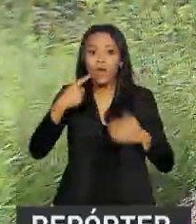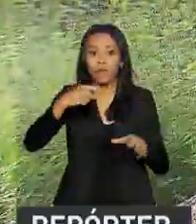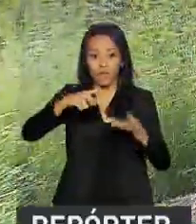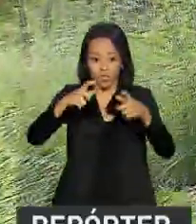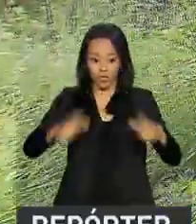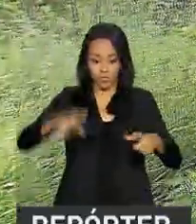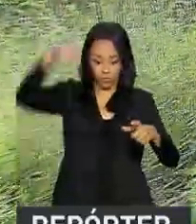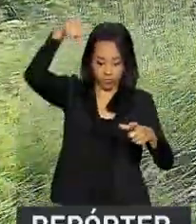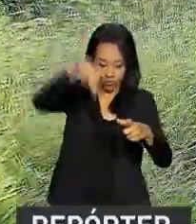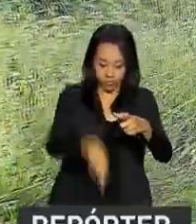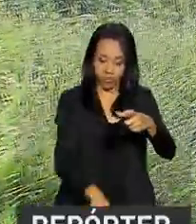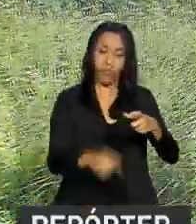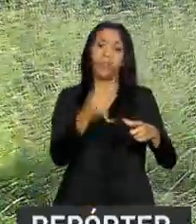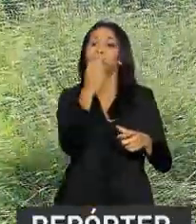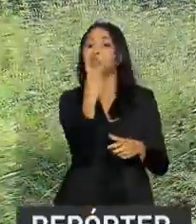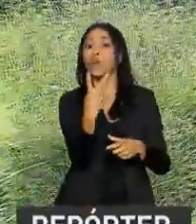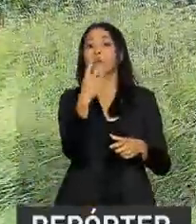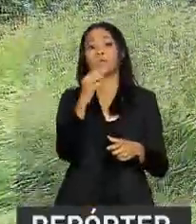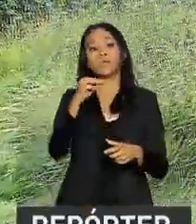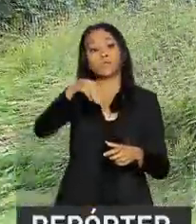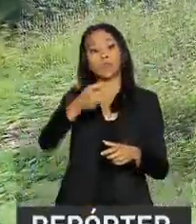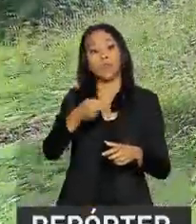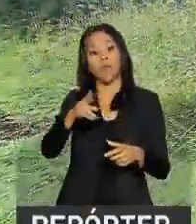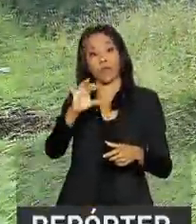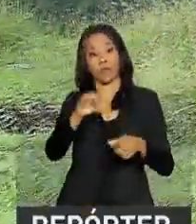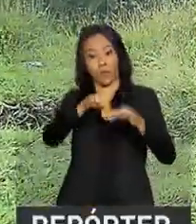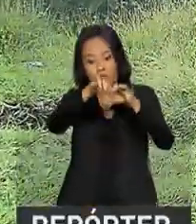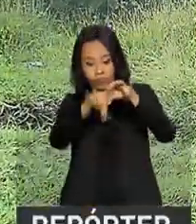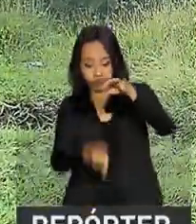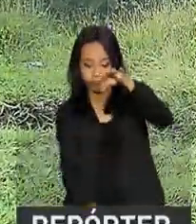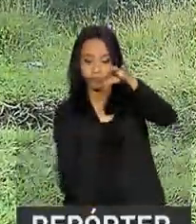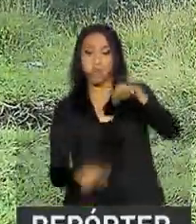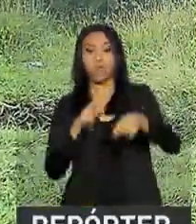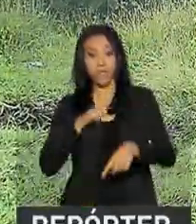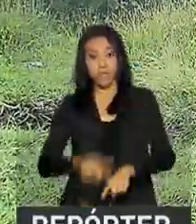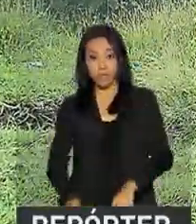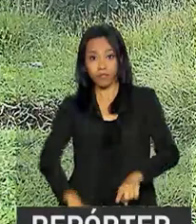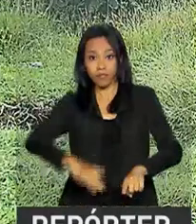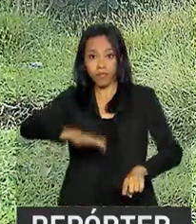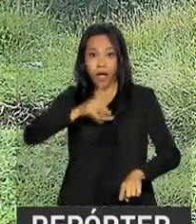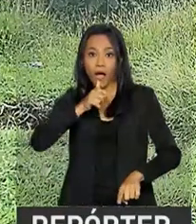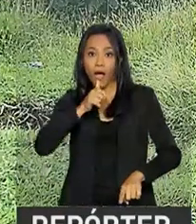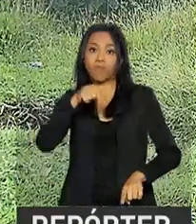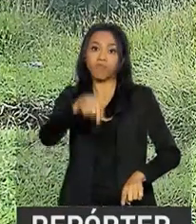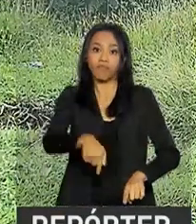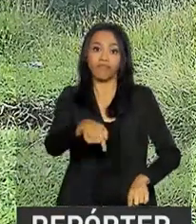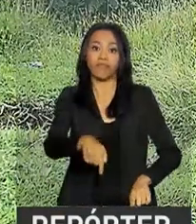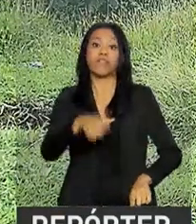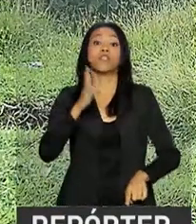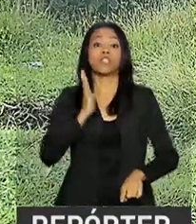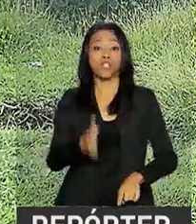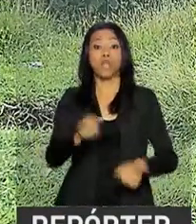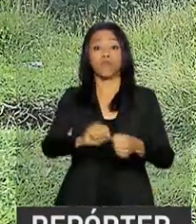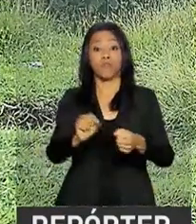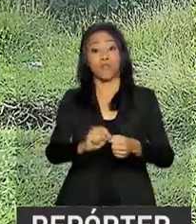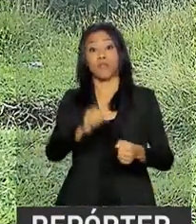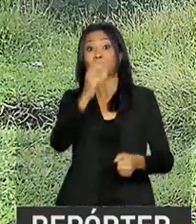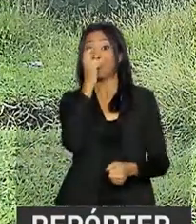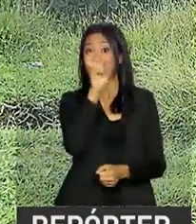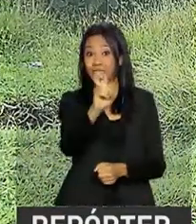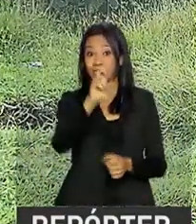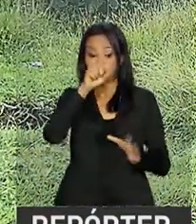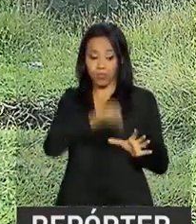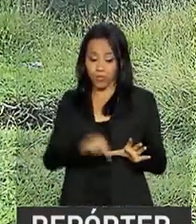cerca de dois metros de profundidade está completamente cheio só que nesta região dos cinco poços